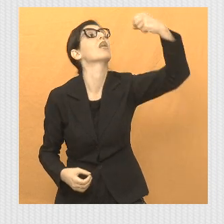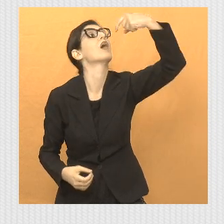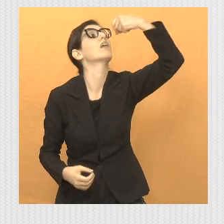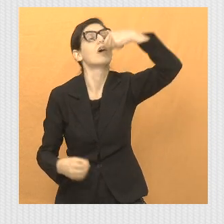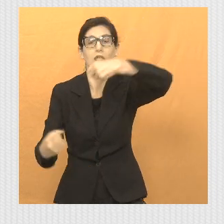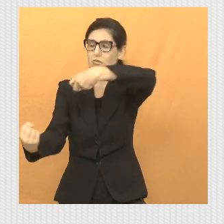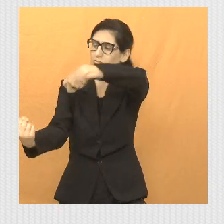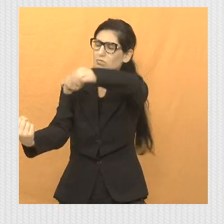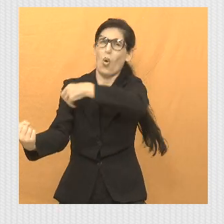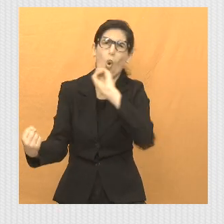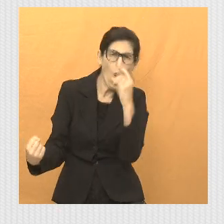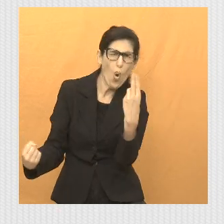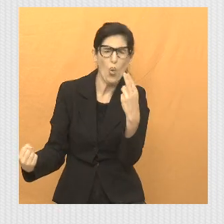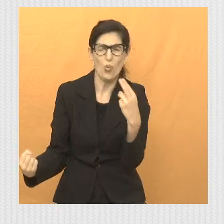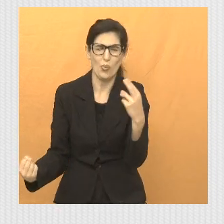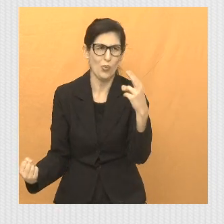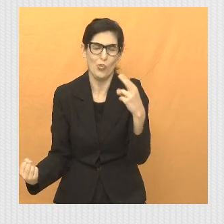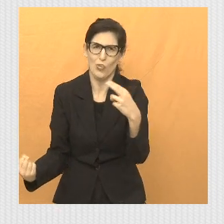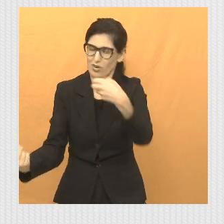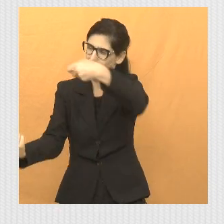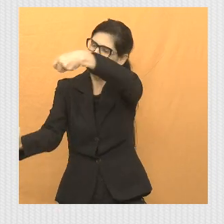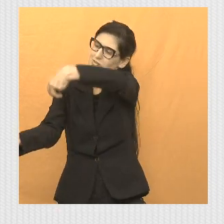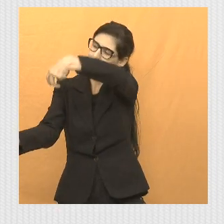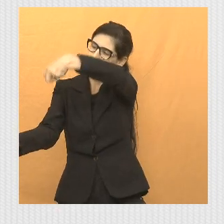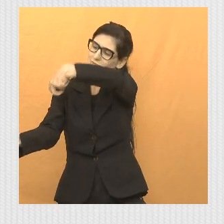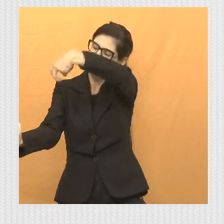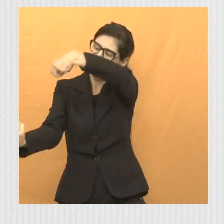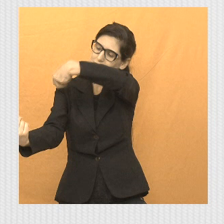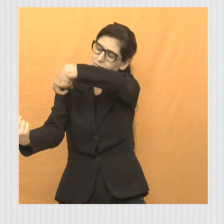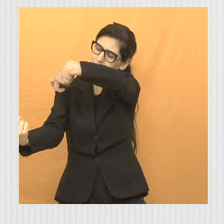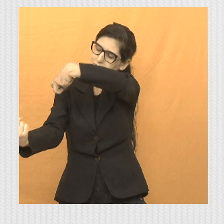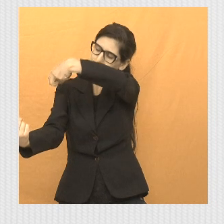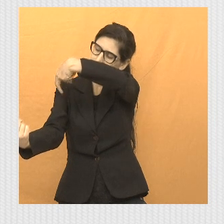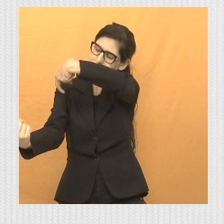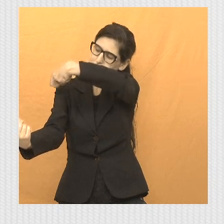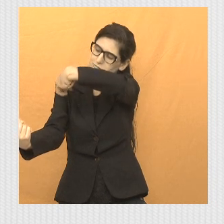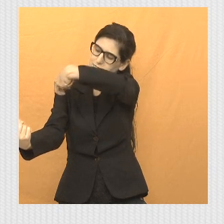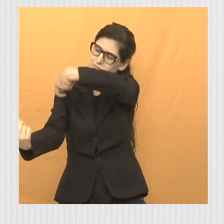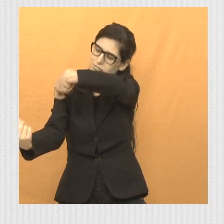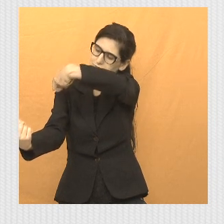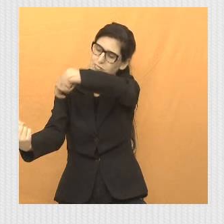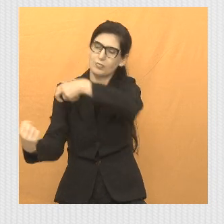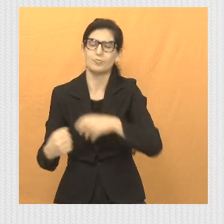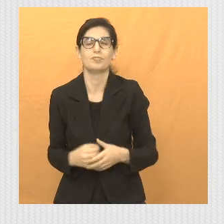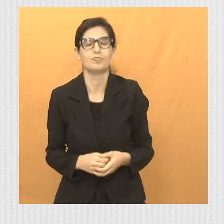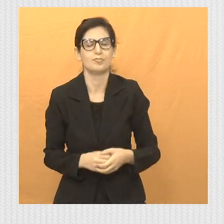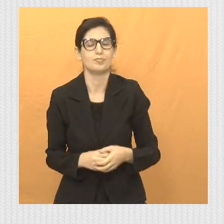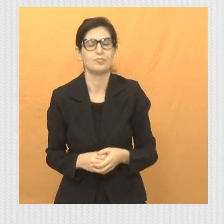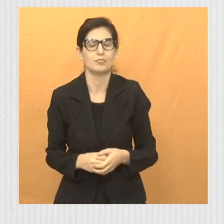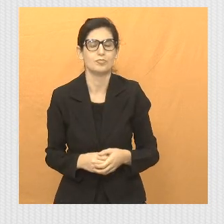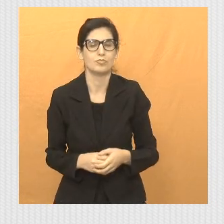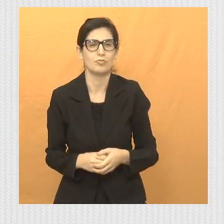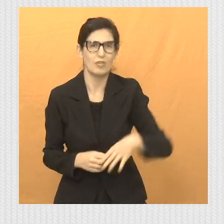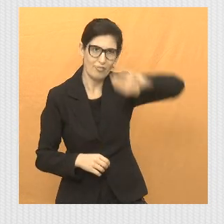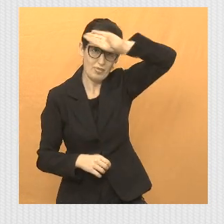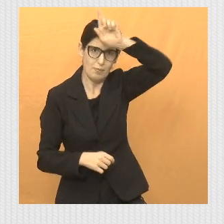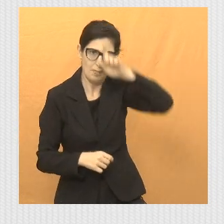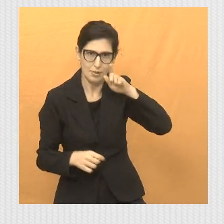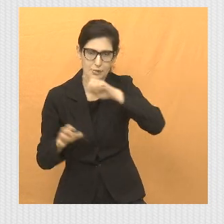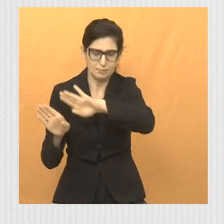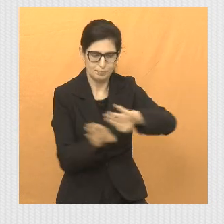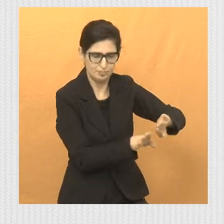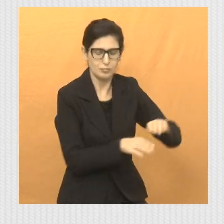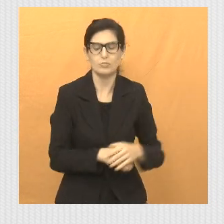justificada exatamente pela campanha que aconteceu em 2018. O próximo quadro, falando ainda da